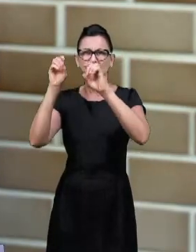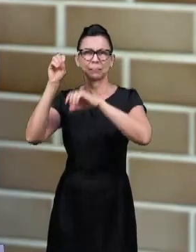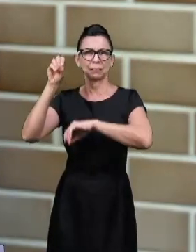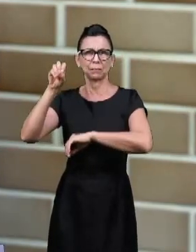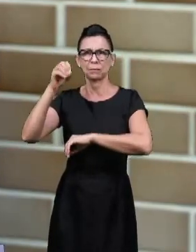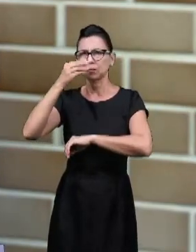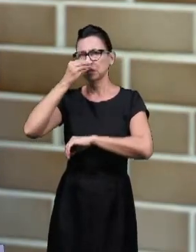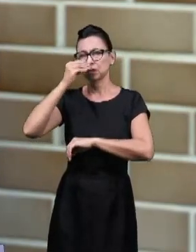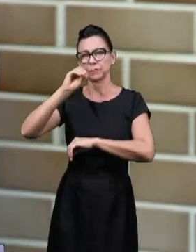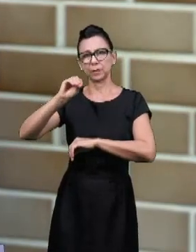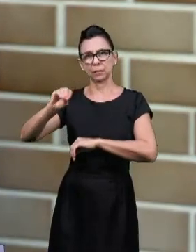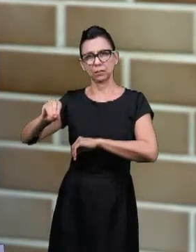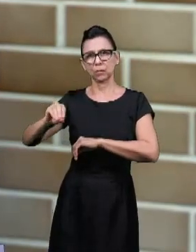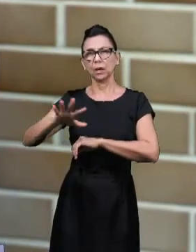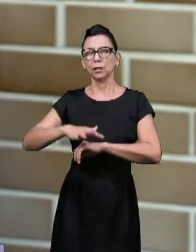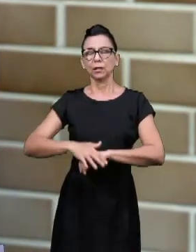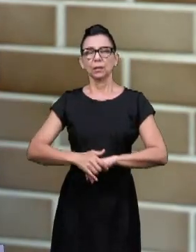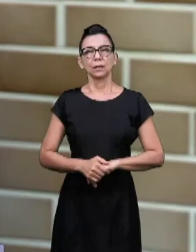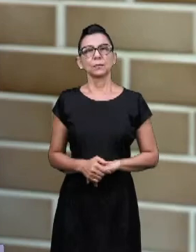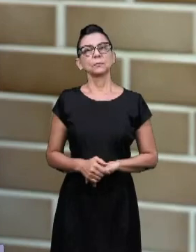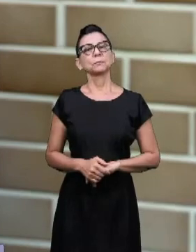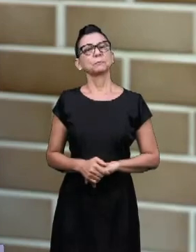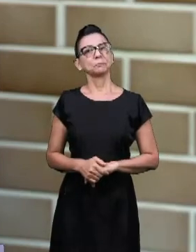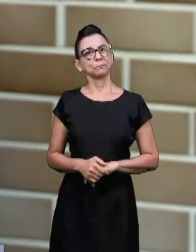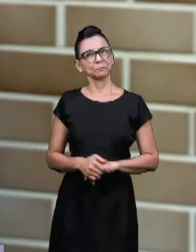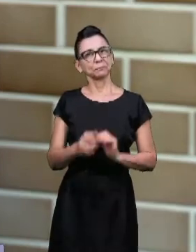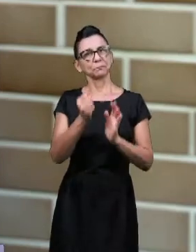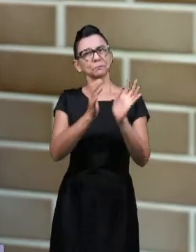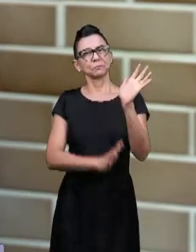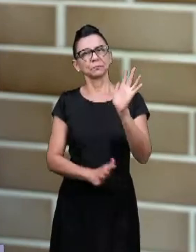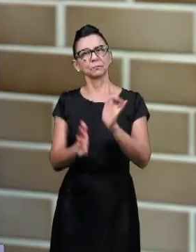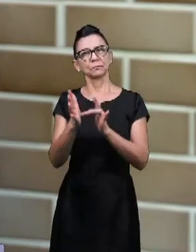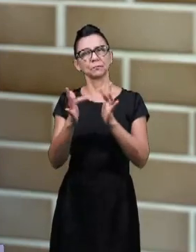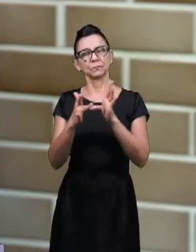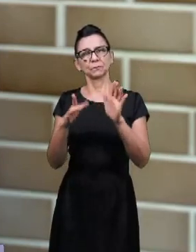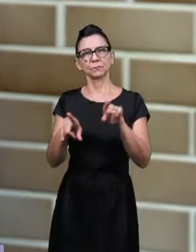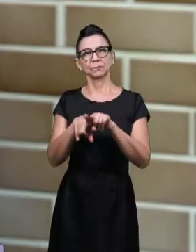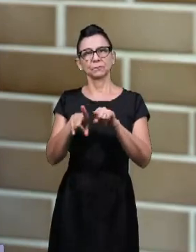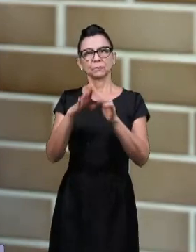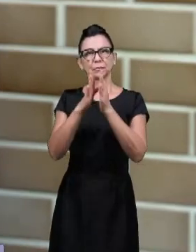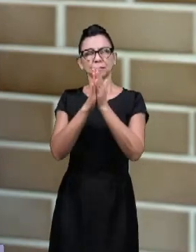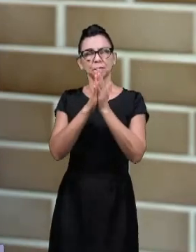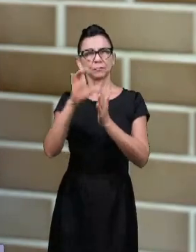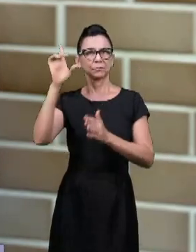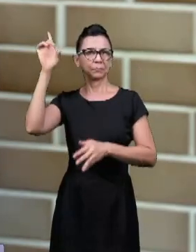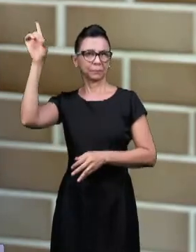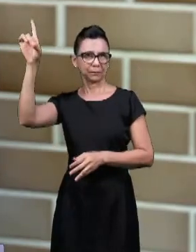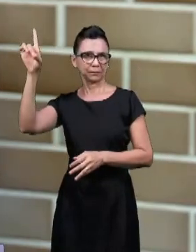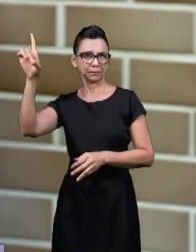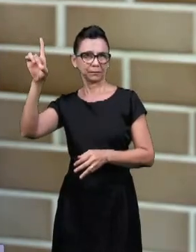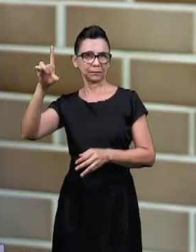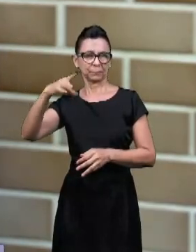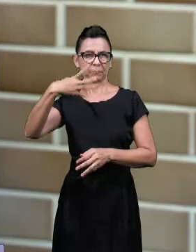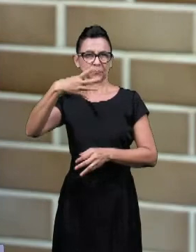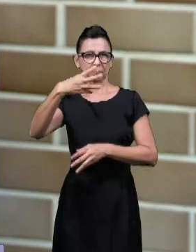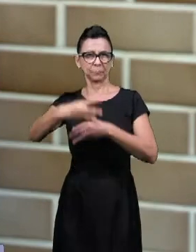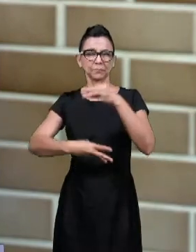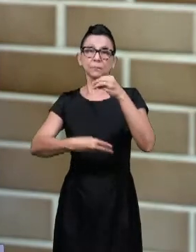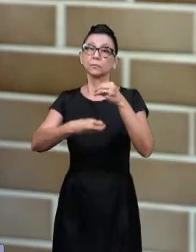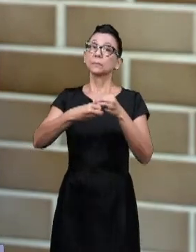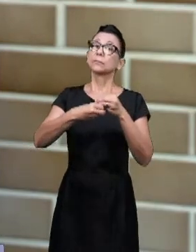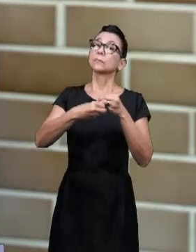expressão, que é o sangue e a palavra. Então muito bem concluído. A quarta pergunta é uma conclusão. Mas eu também